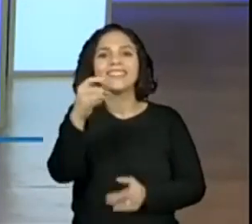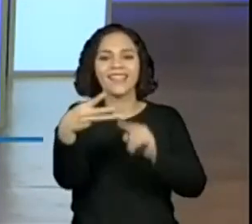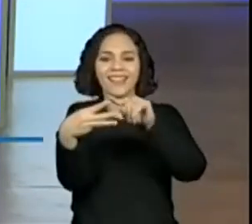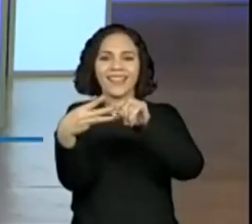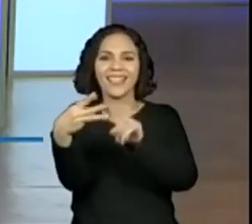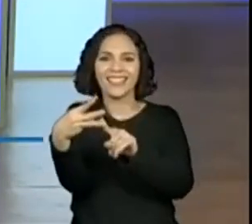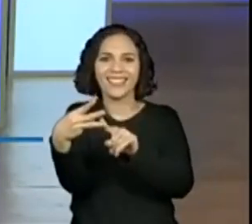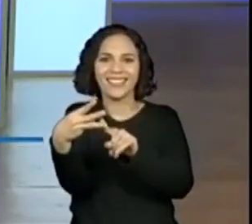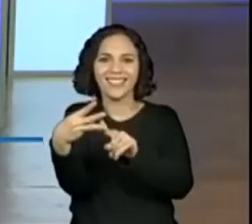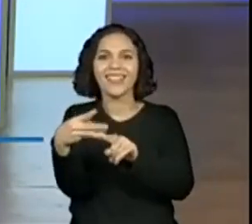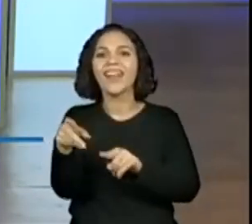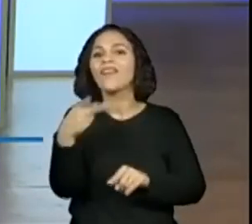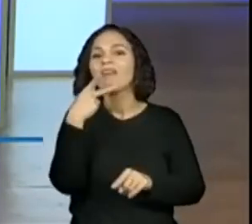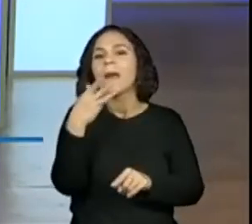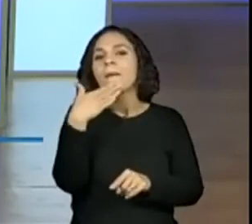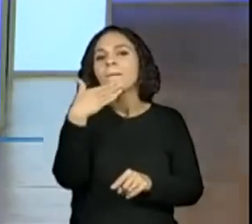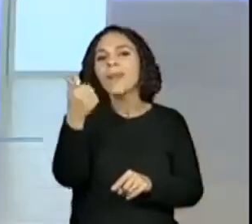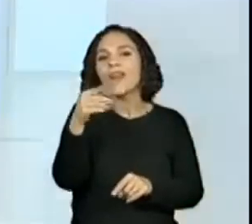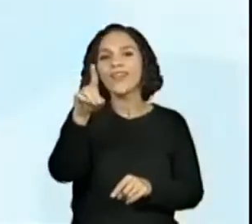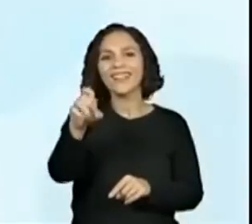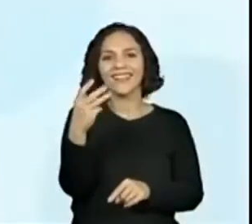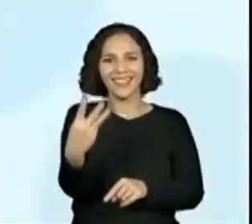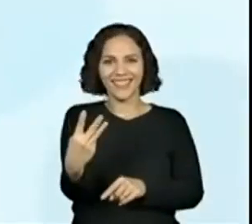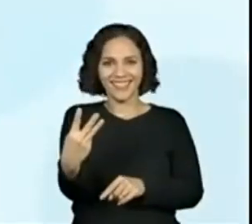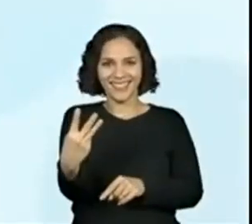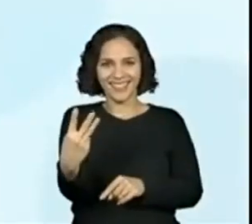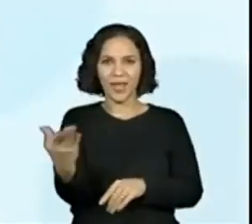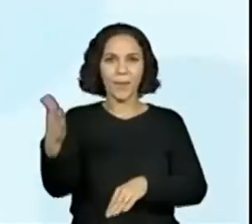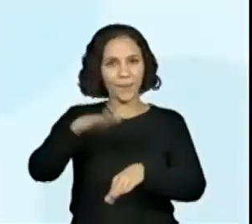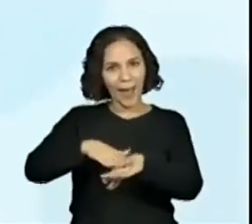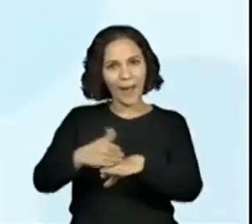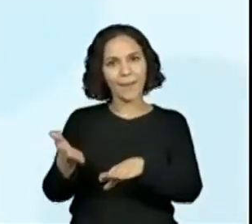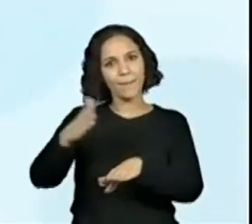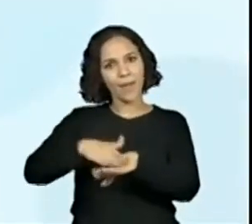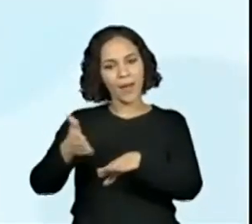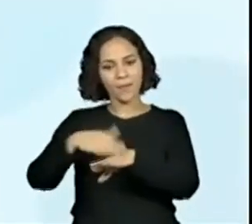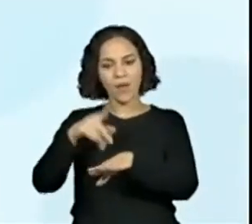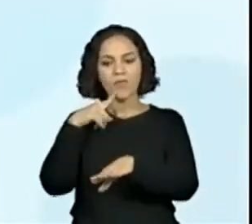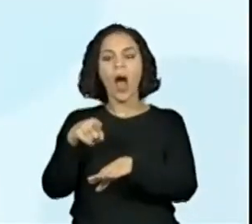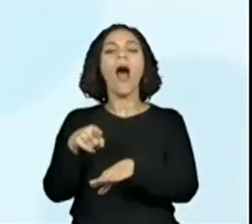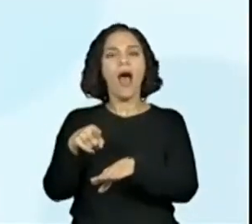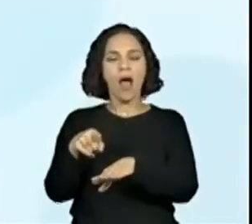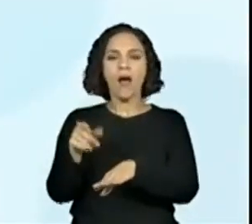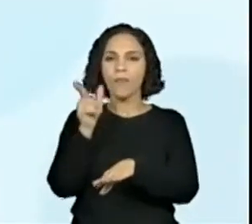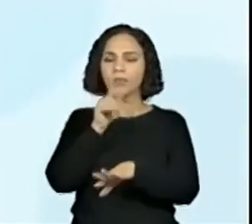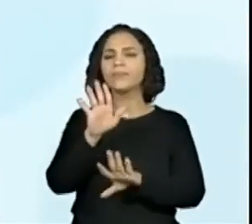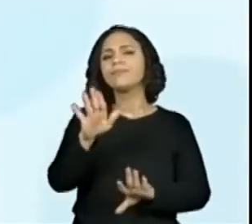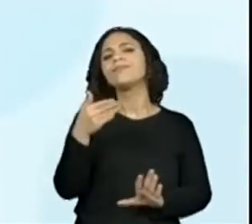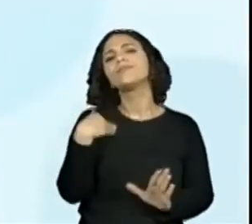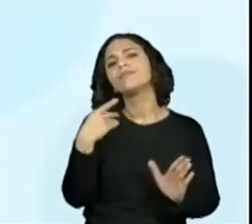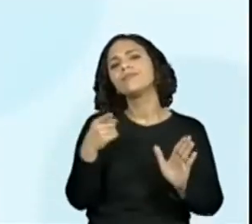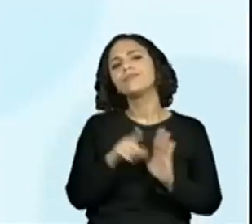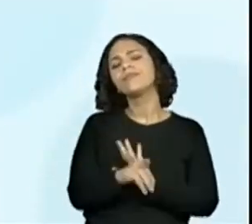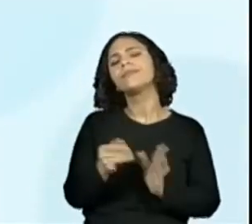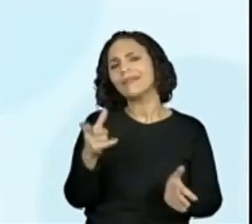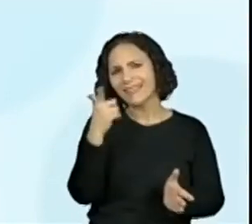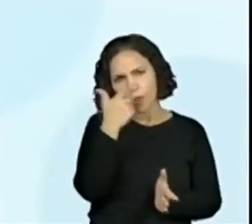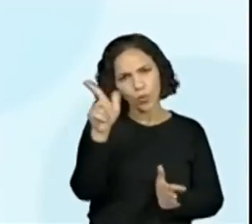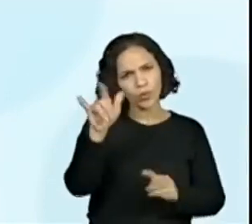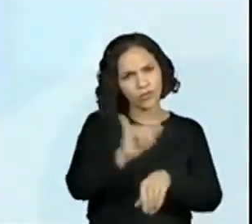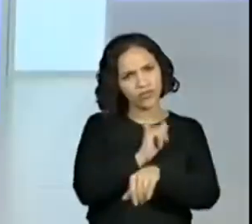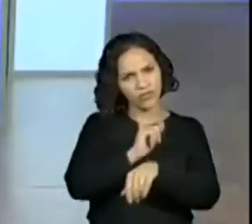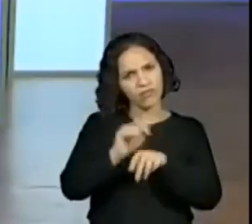nessa ideia mesmo é isso mesmo e será que existe outra maneira de nós resolvemos essa disputa no caso eu Professor Jonas